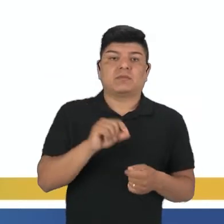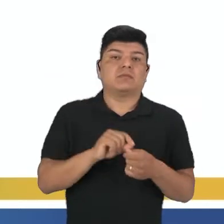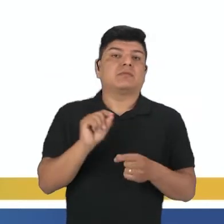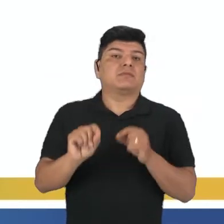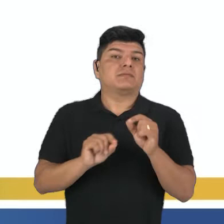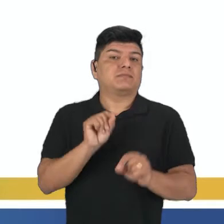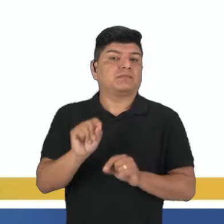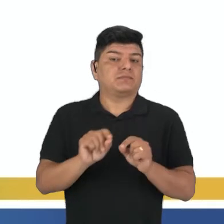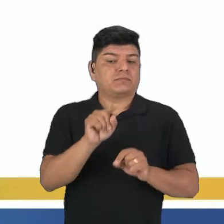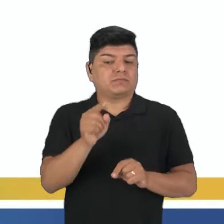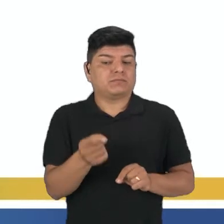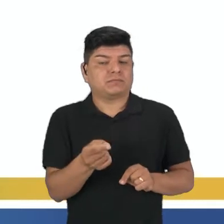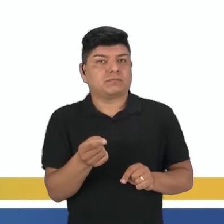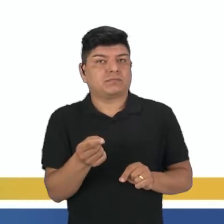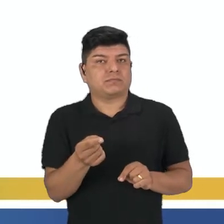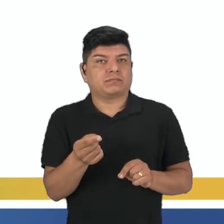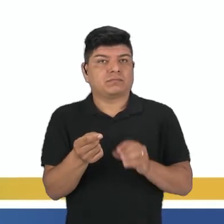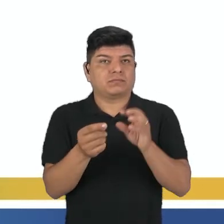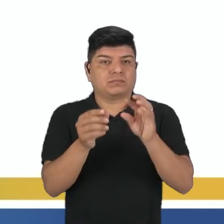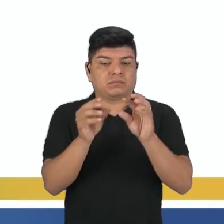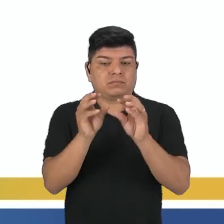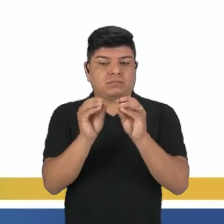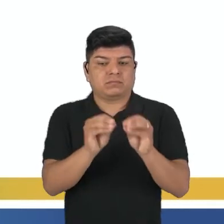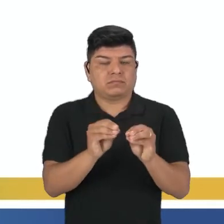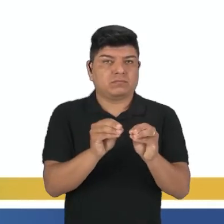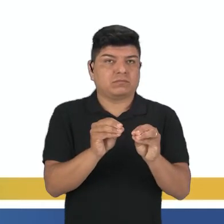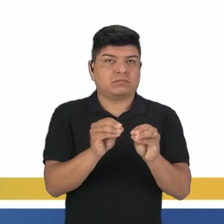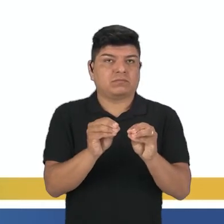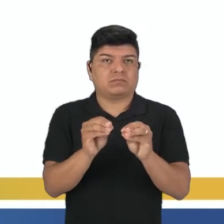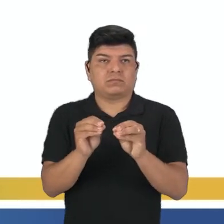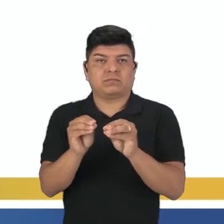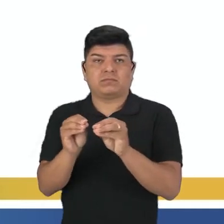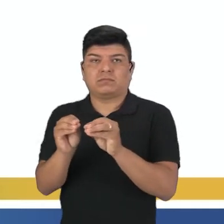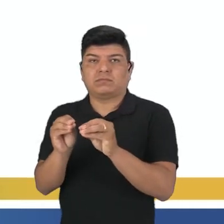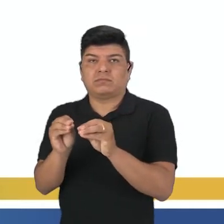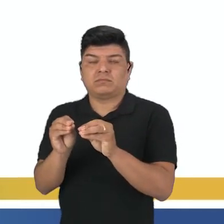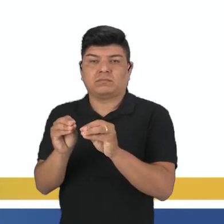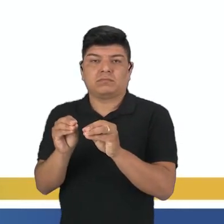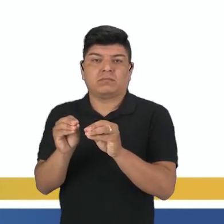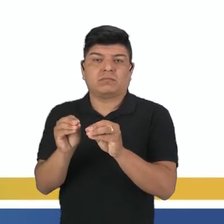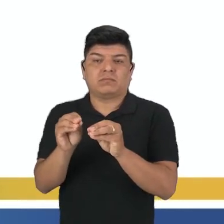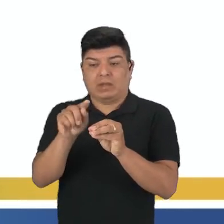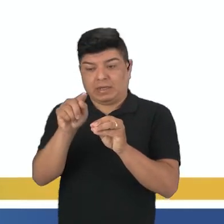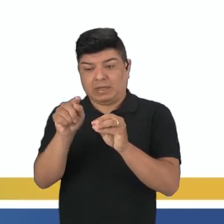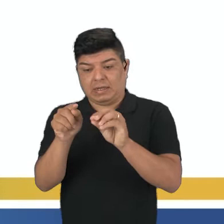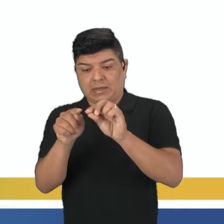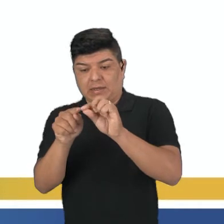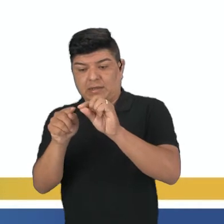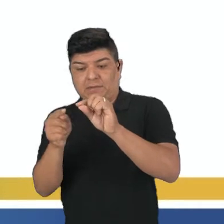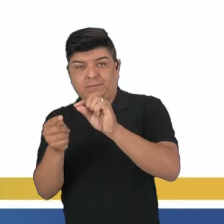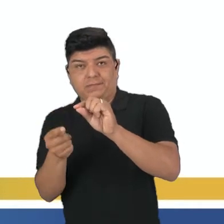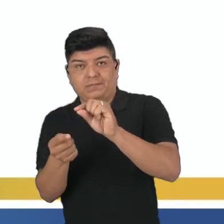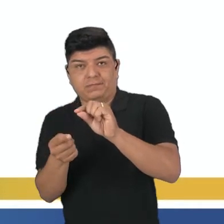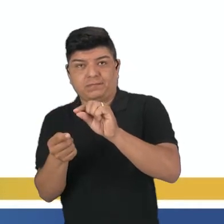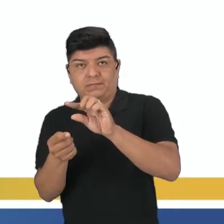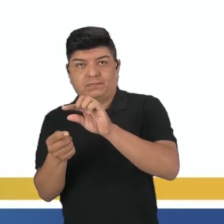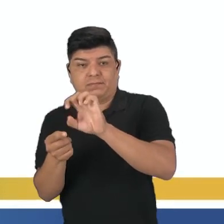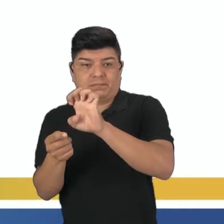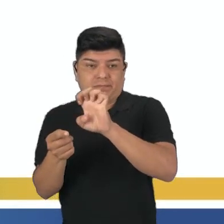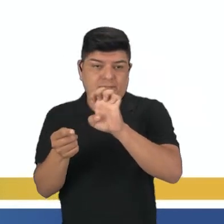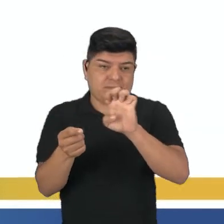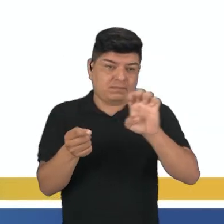eu vou fazer com essa vírgula? Eu vou deslocar ela, olha o que eu vou fazer. Eu vou deslocar essa vírgula